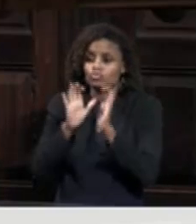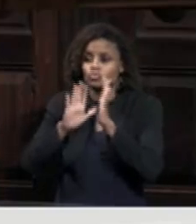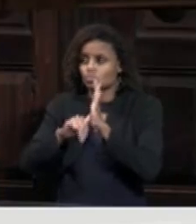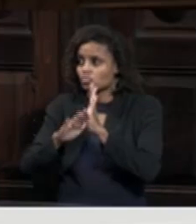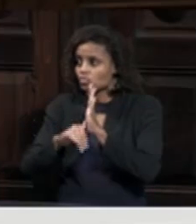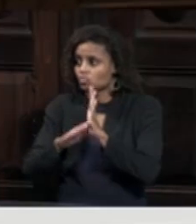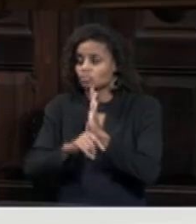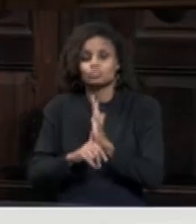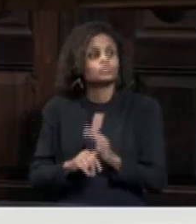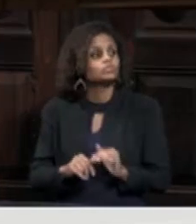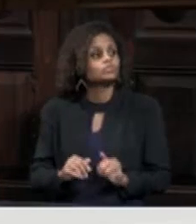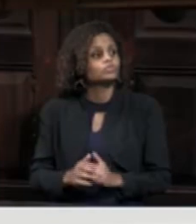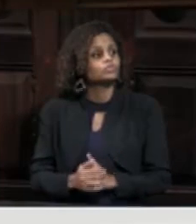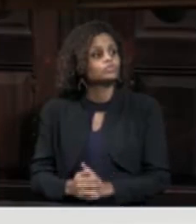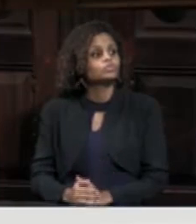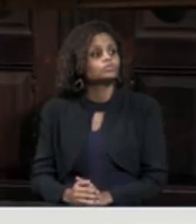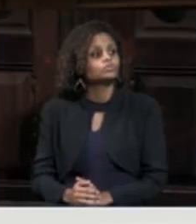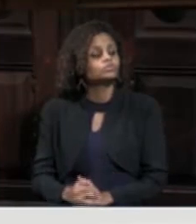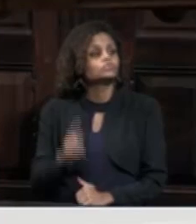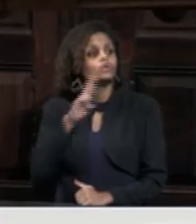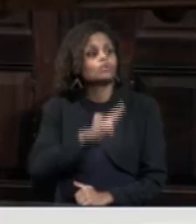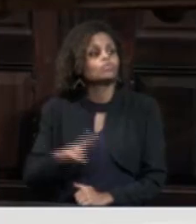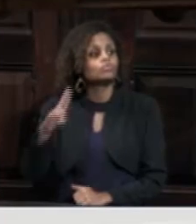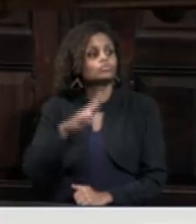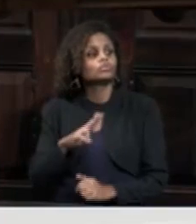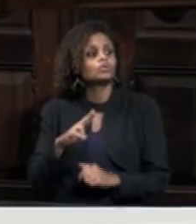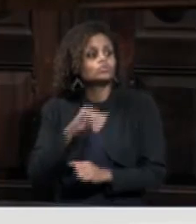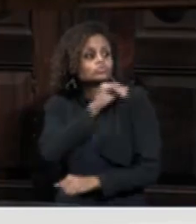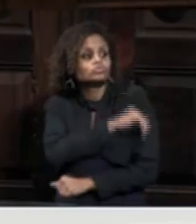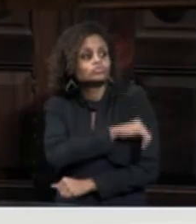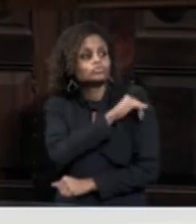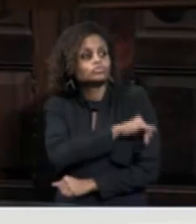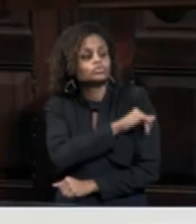na União, no Estado e